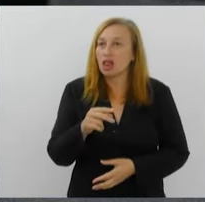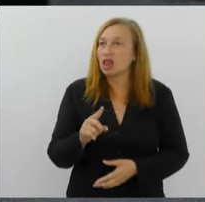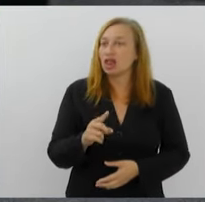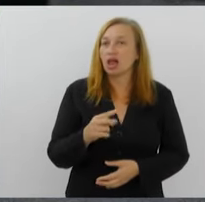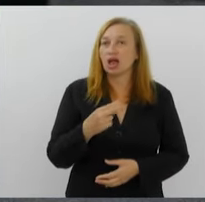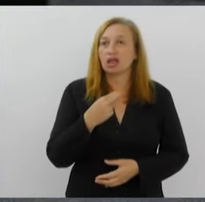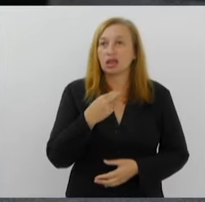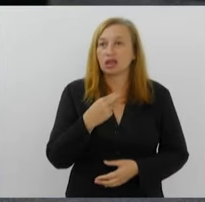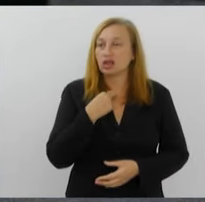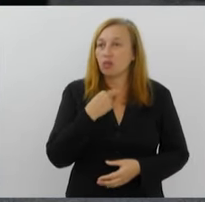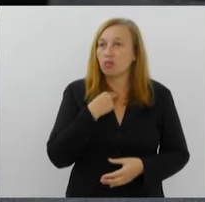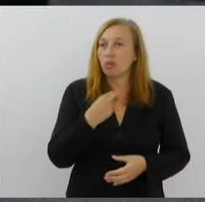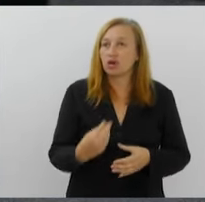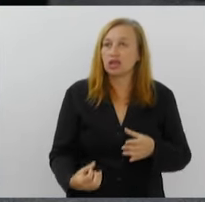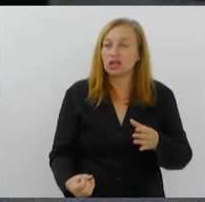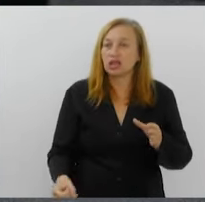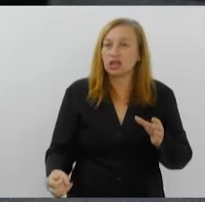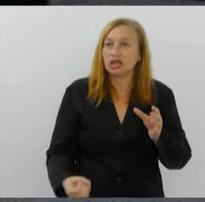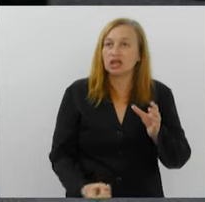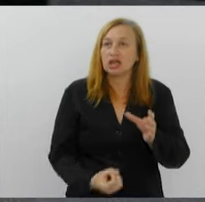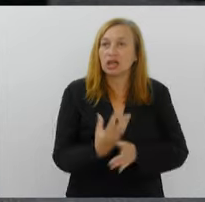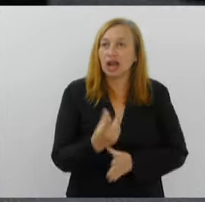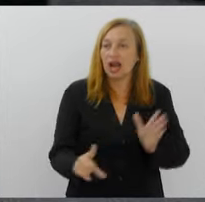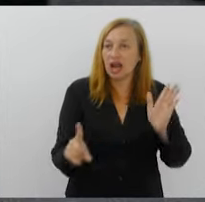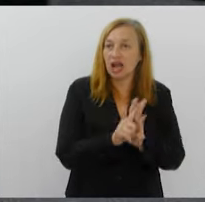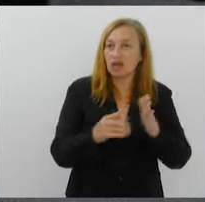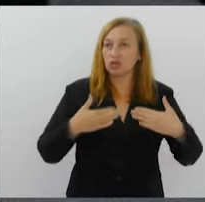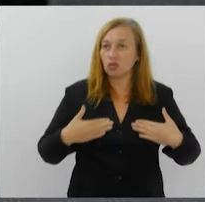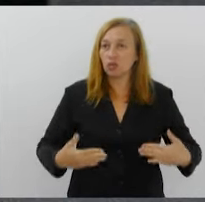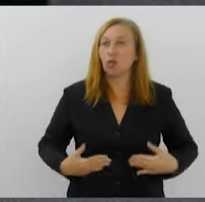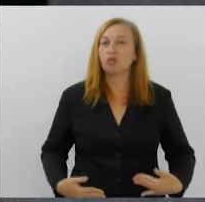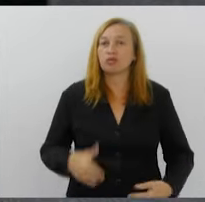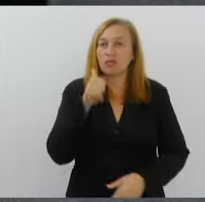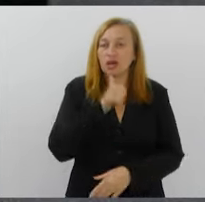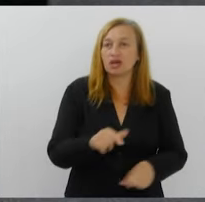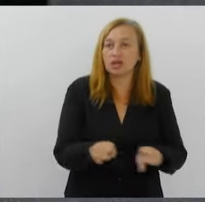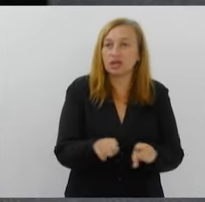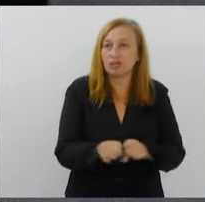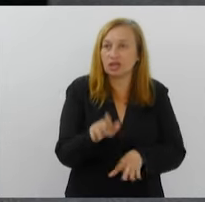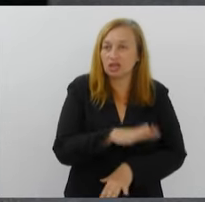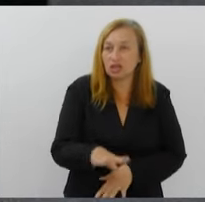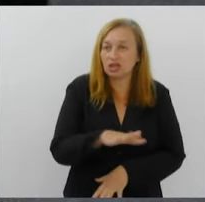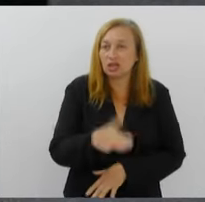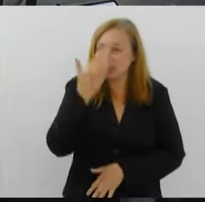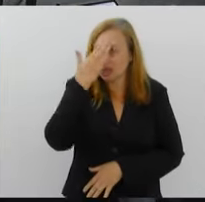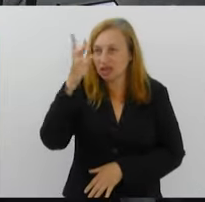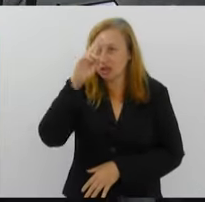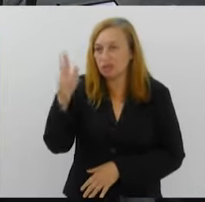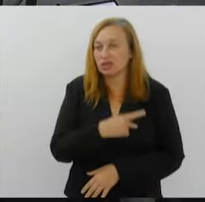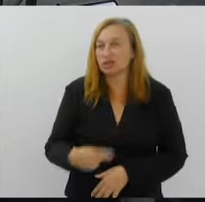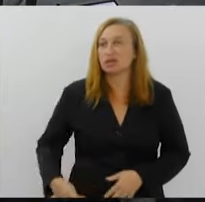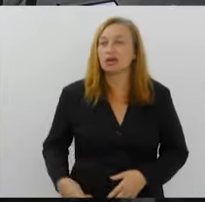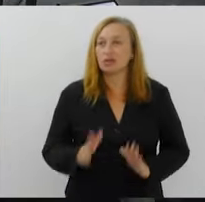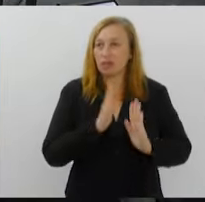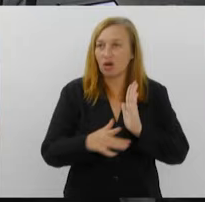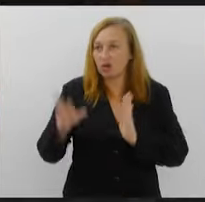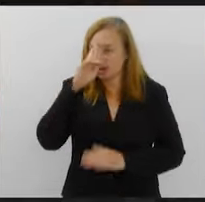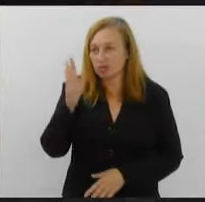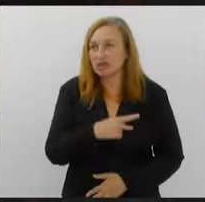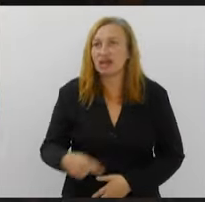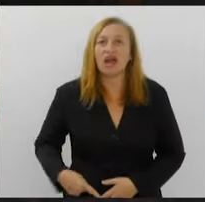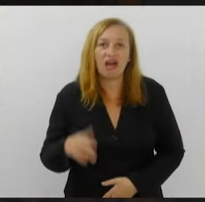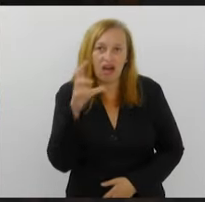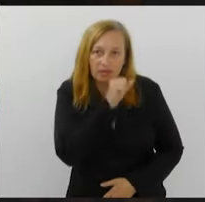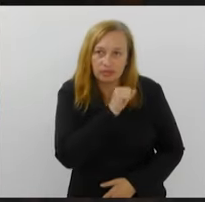para legislar sobre o corpo dessas mulheres e dessas crianças. Muito obrigada, senhora presidenta. Pela ordem, presidente. Muito